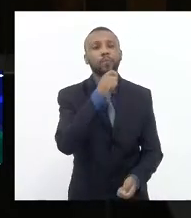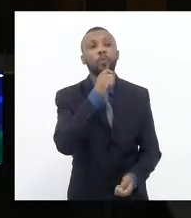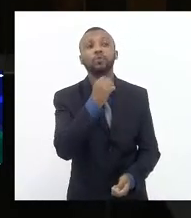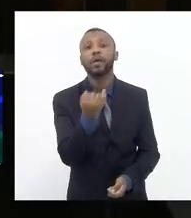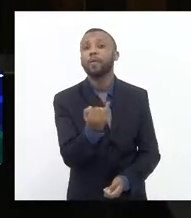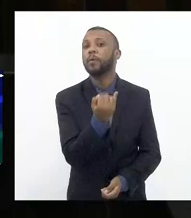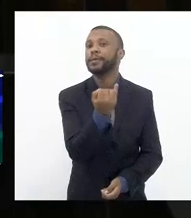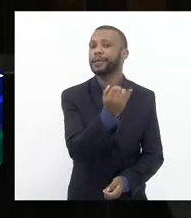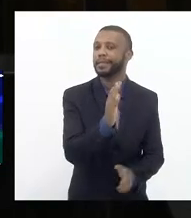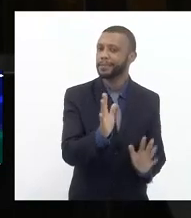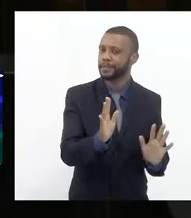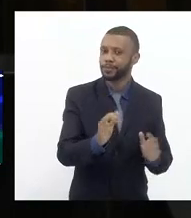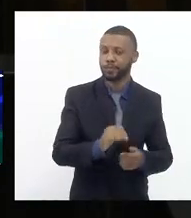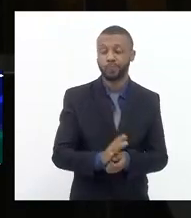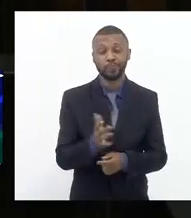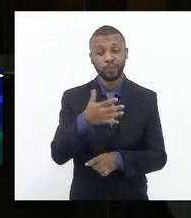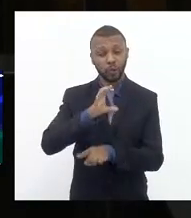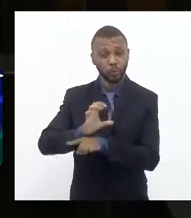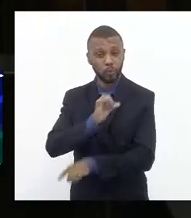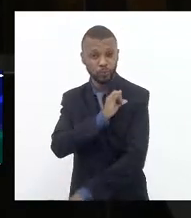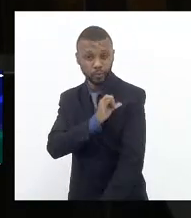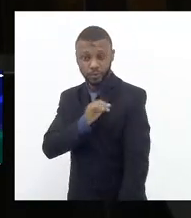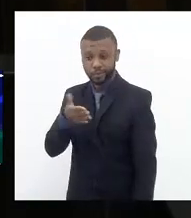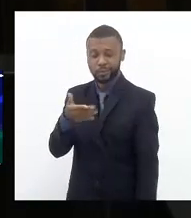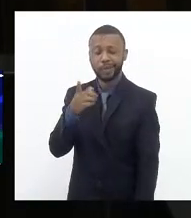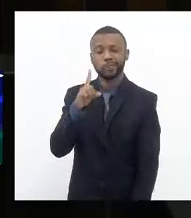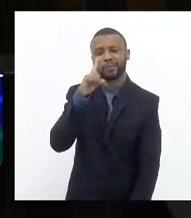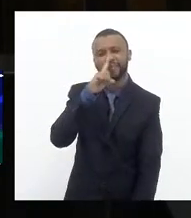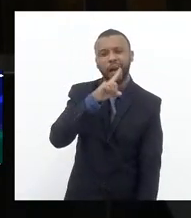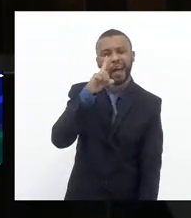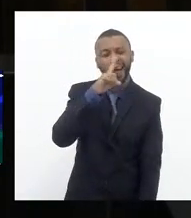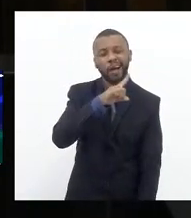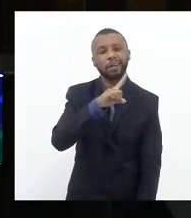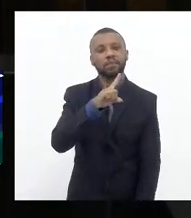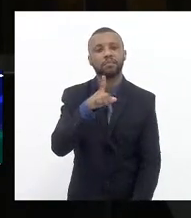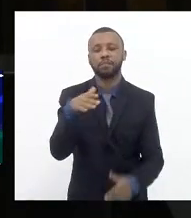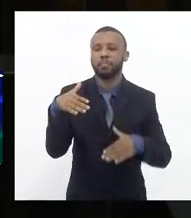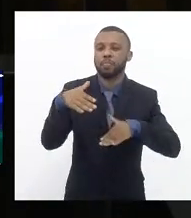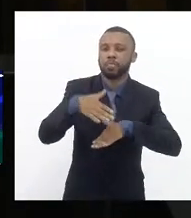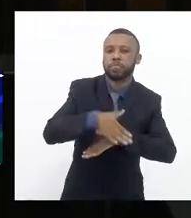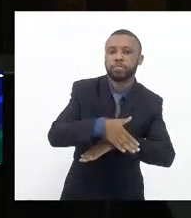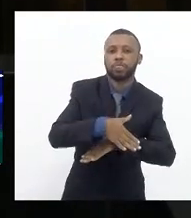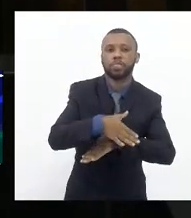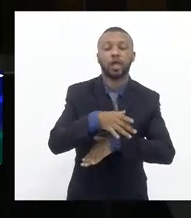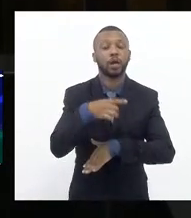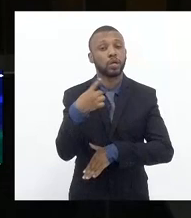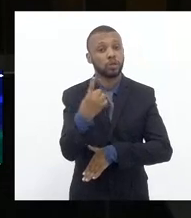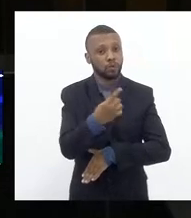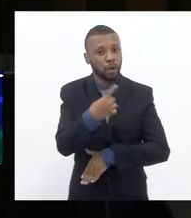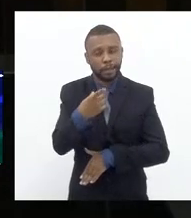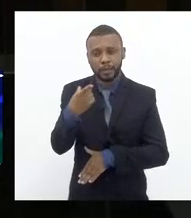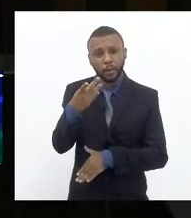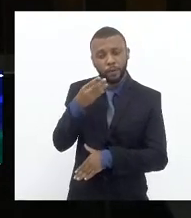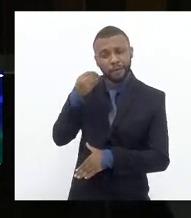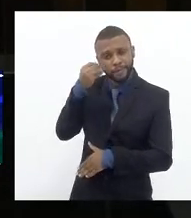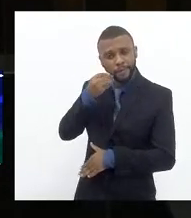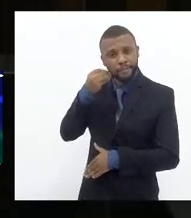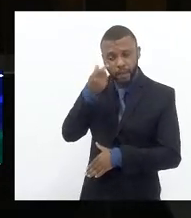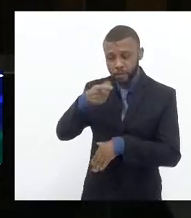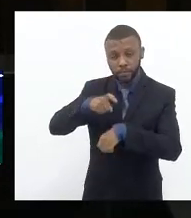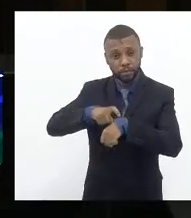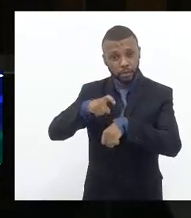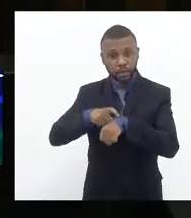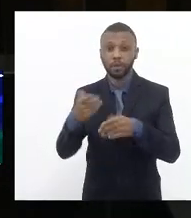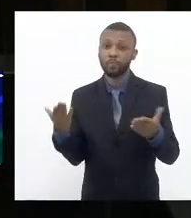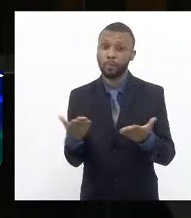Então, é um Estado que se tornou especialmente vulnerável. E o que a gente está vivenciando agora